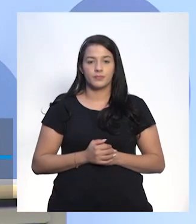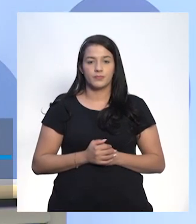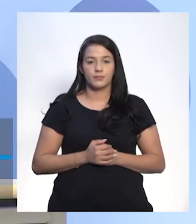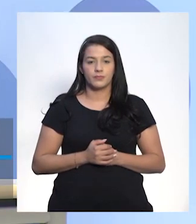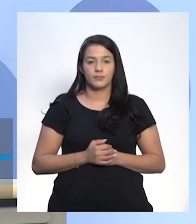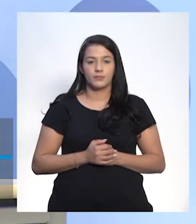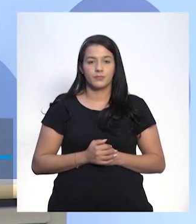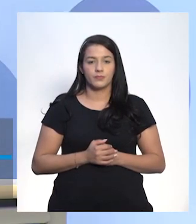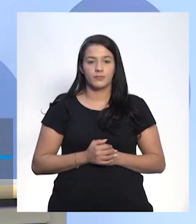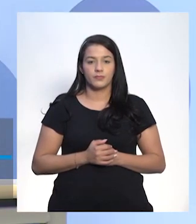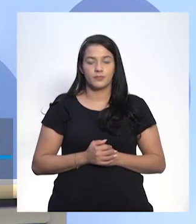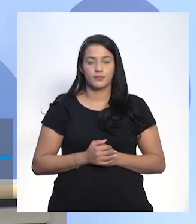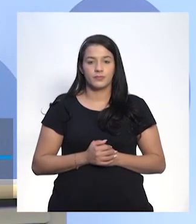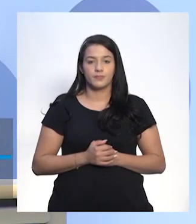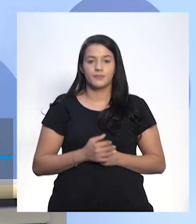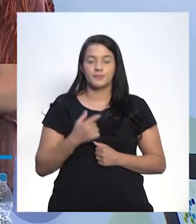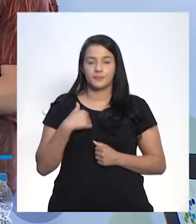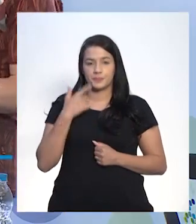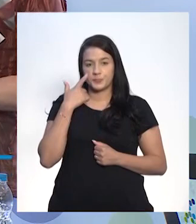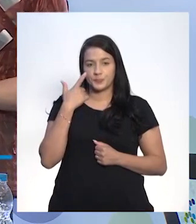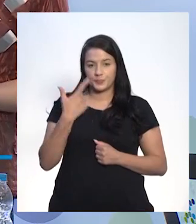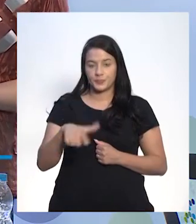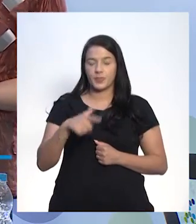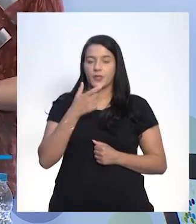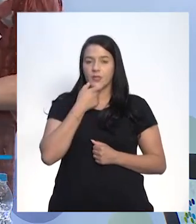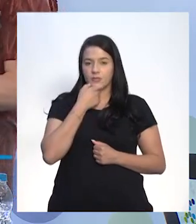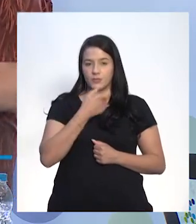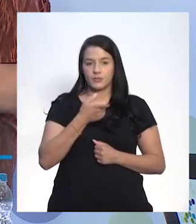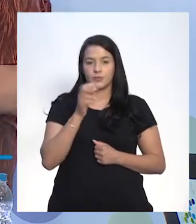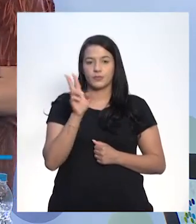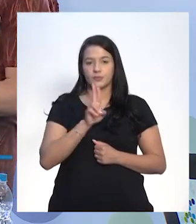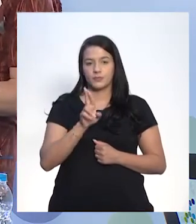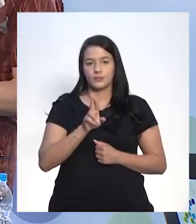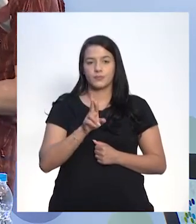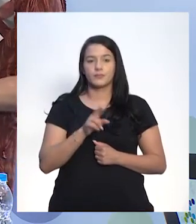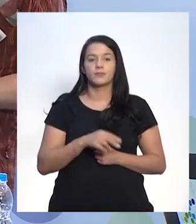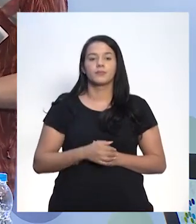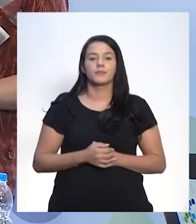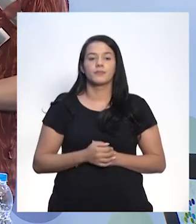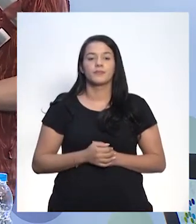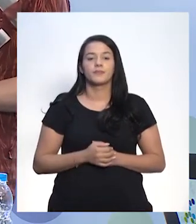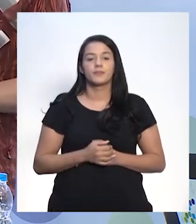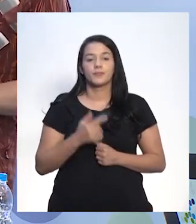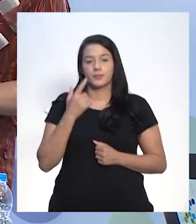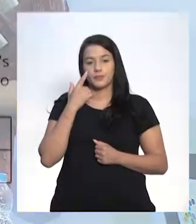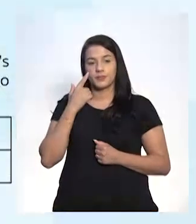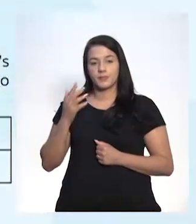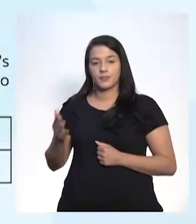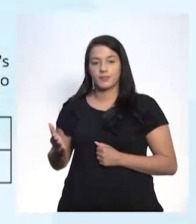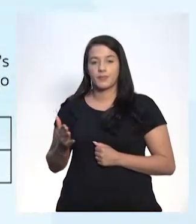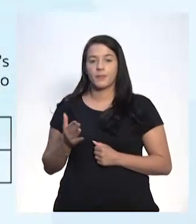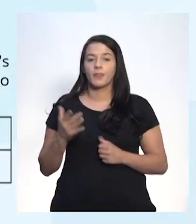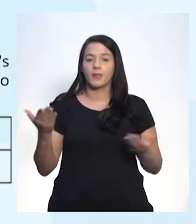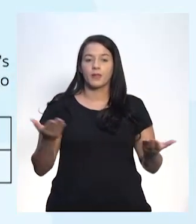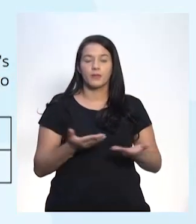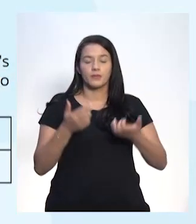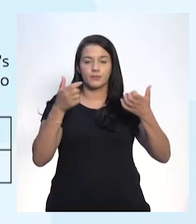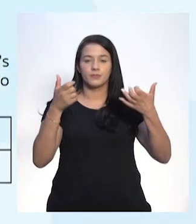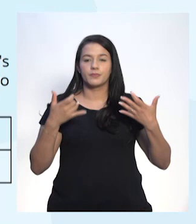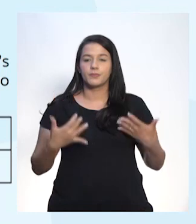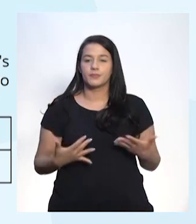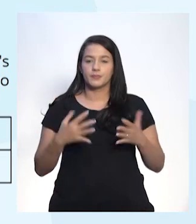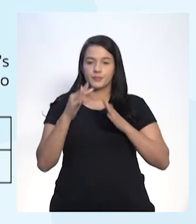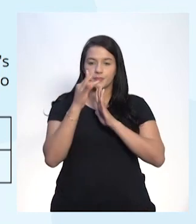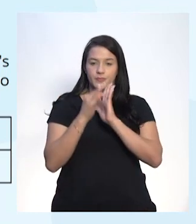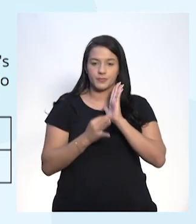Unless useful. Certo. Vamos dar uma olhadinha então nas respostas que eu coloquei aqui para vocês e eu vou explicar um pouquinho sobre o texto aqui. Então, olha só.